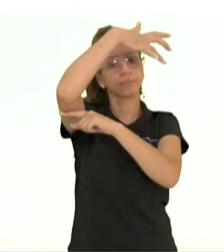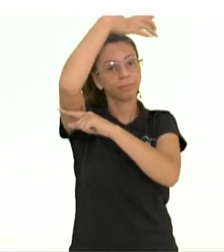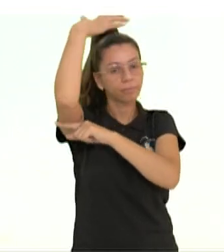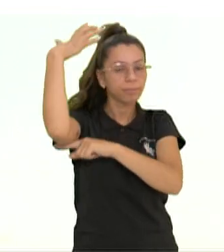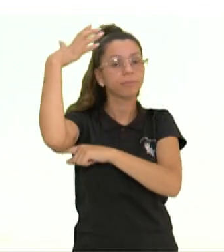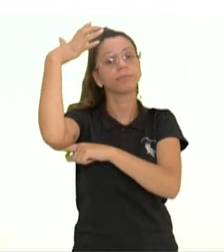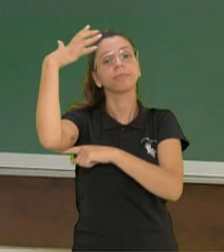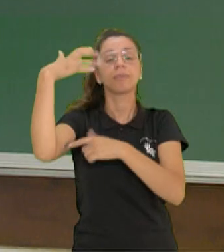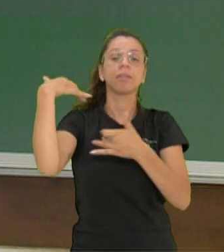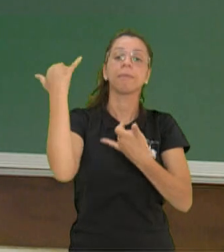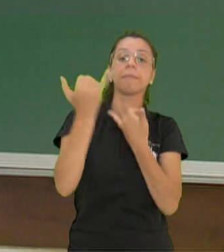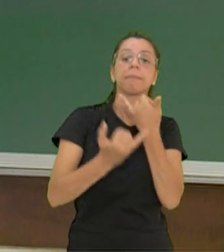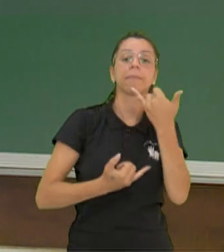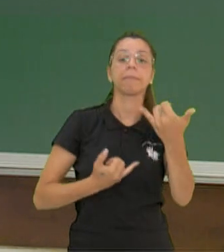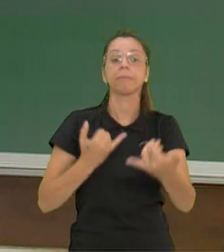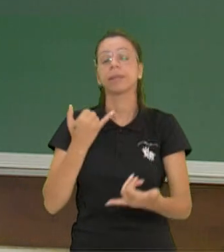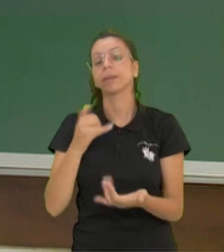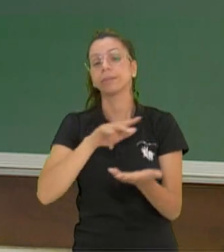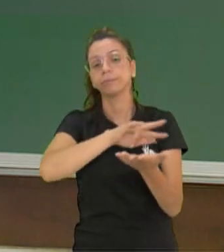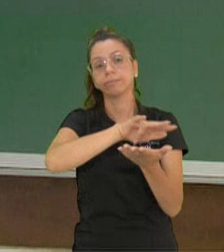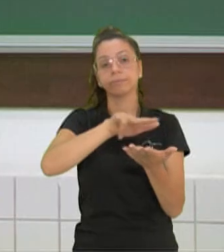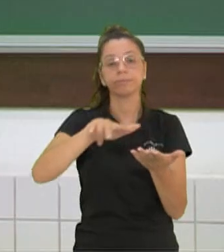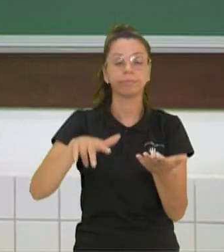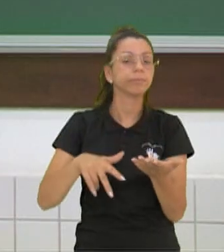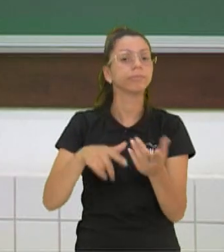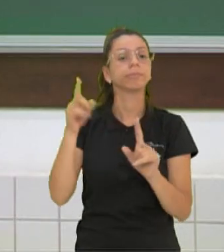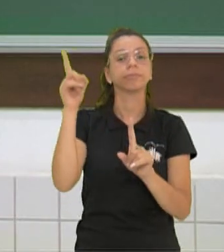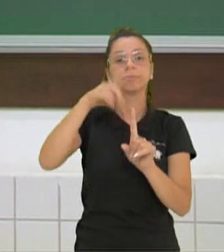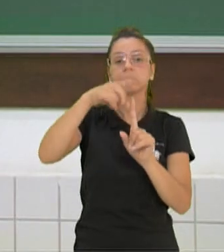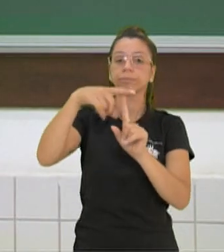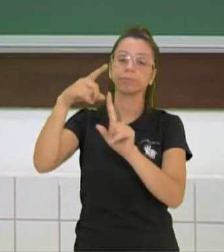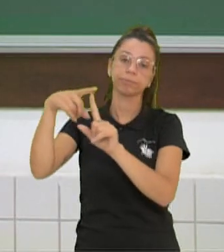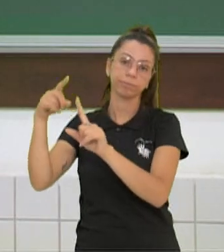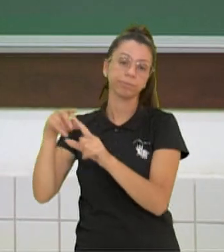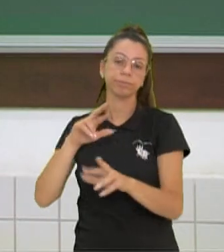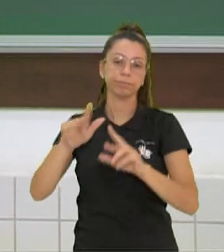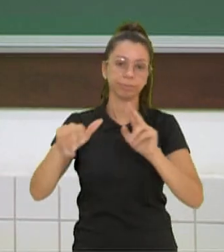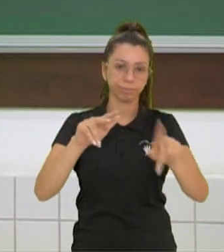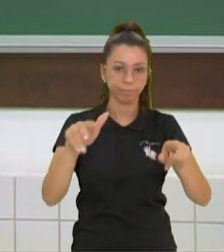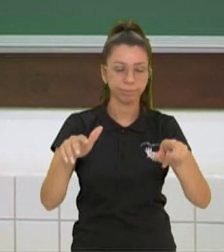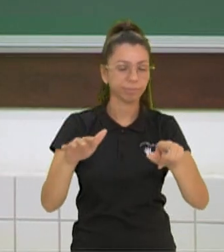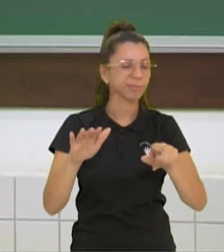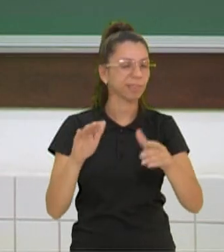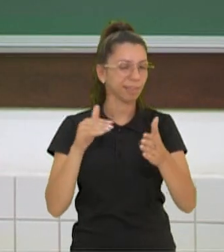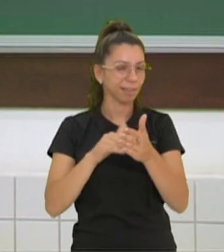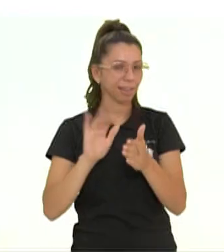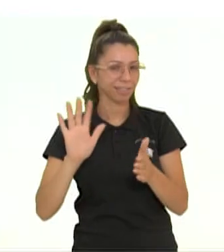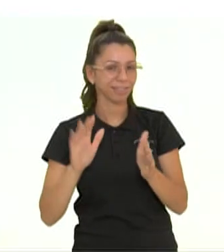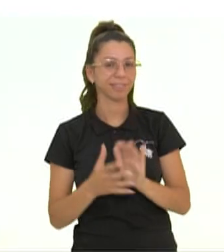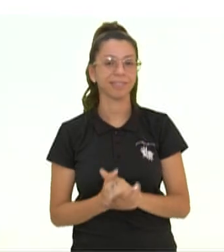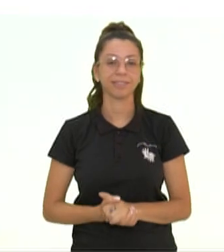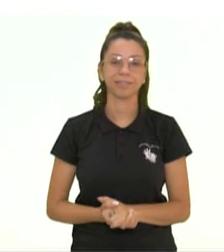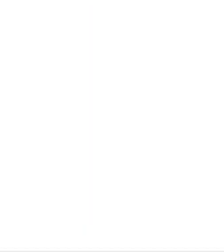turbante, brincando de várias possibilidades, várias formas diferentes, tá bom? Até daqui a pouco.